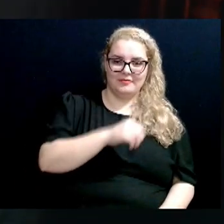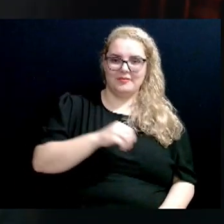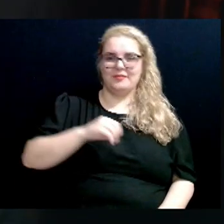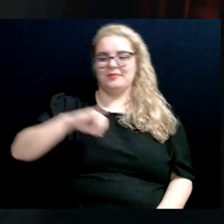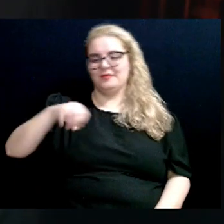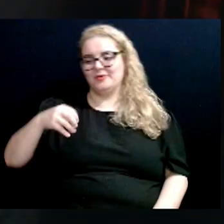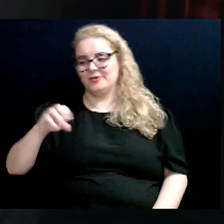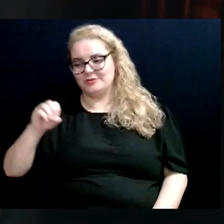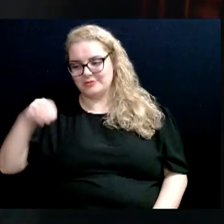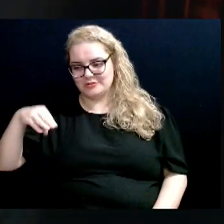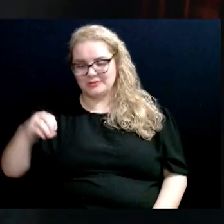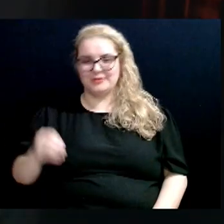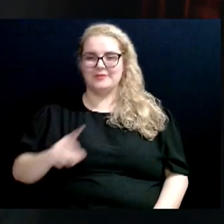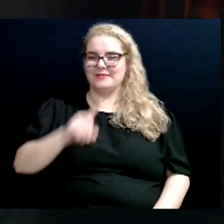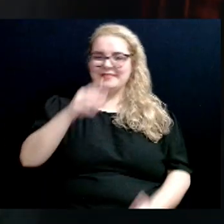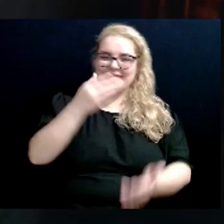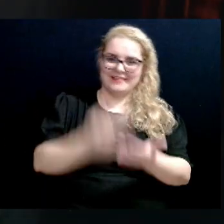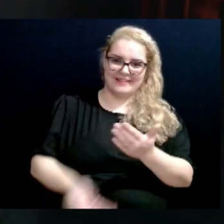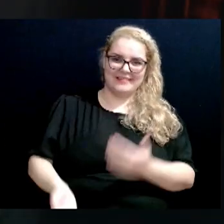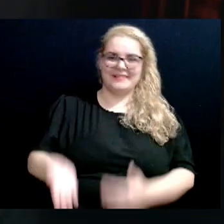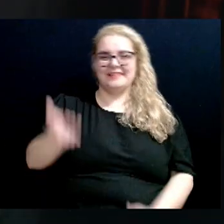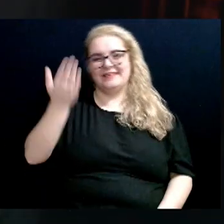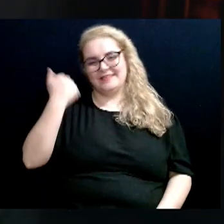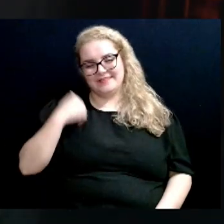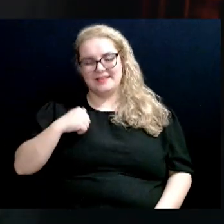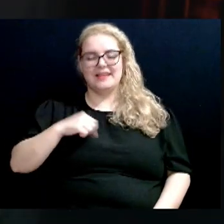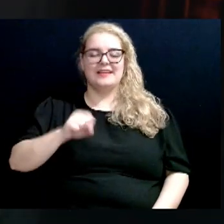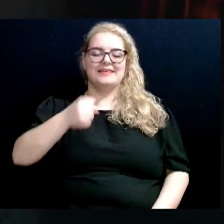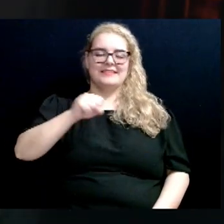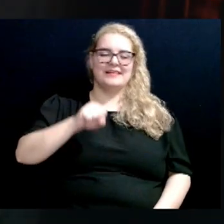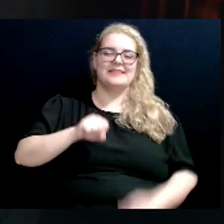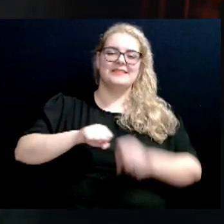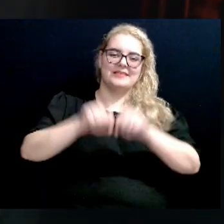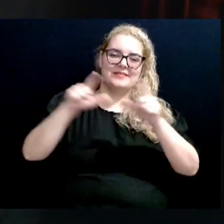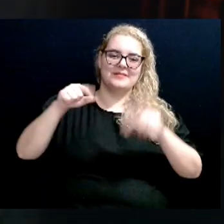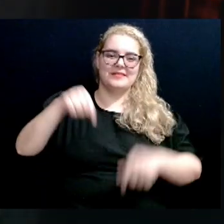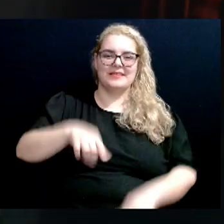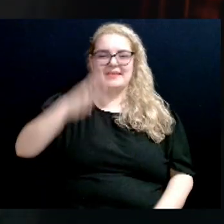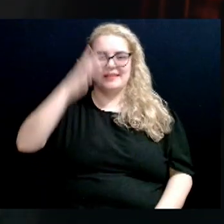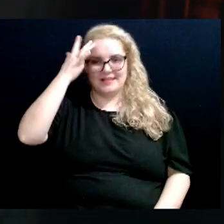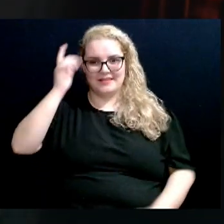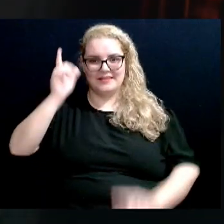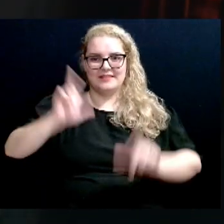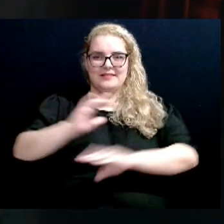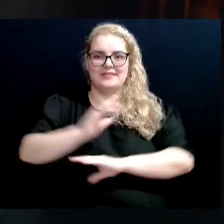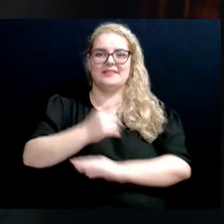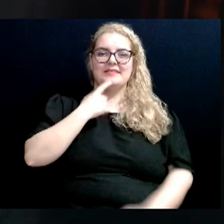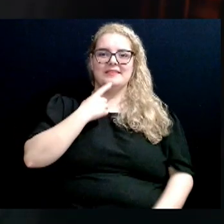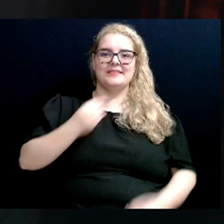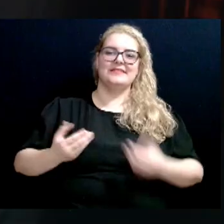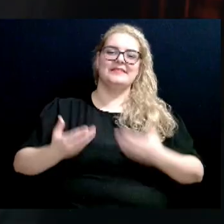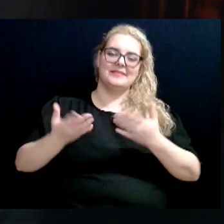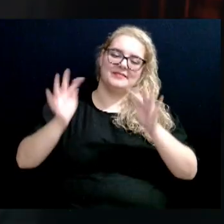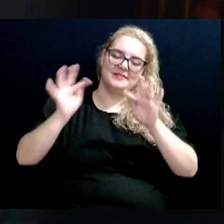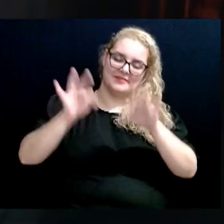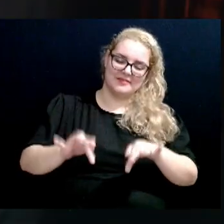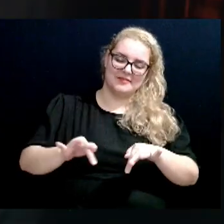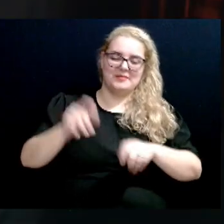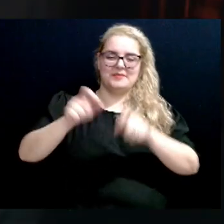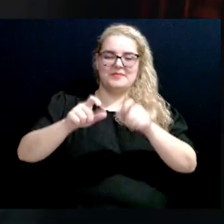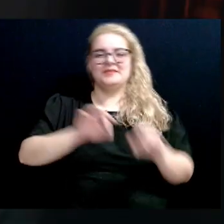não perca o Estúdio Câmara a partir das 8 da manhã aqui na TV Câmara Campinas. A gente vai entregando, o pessoal continua com a